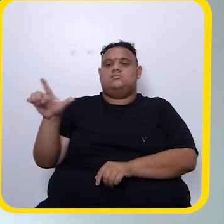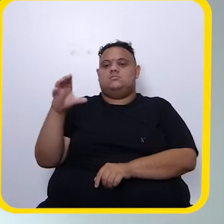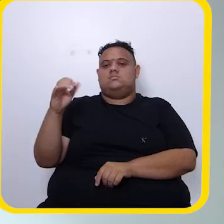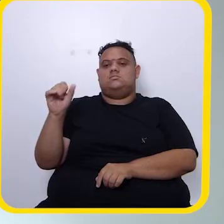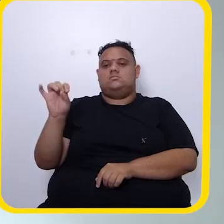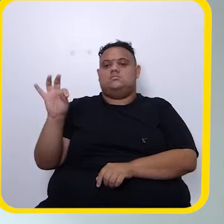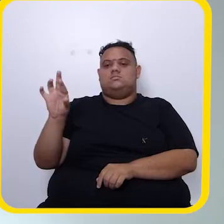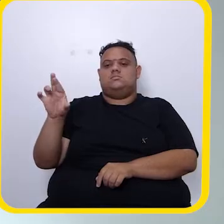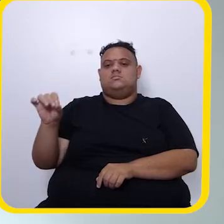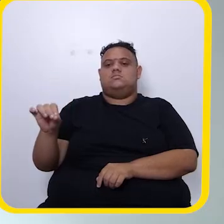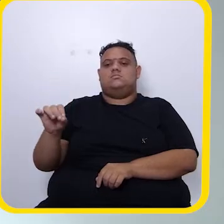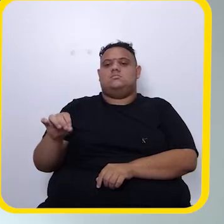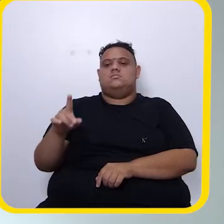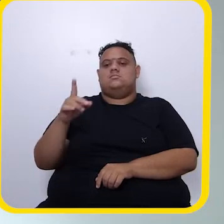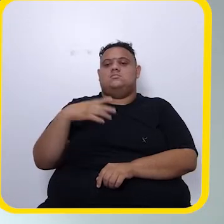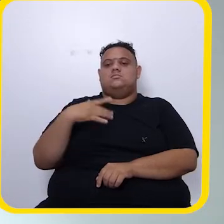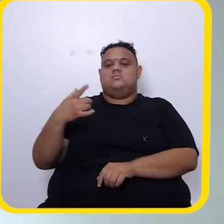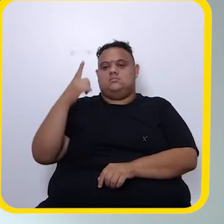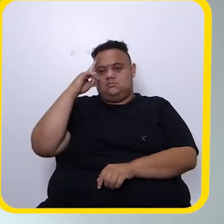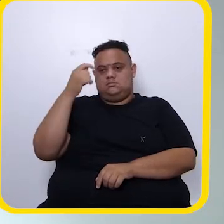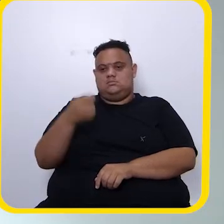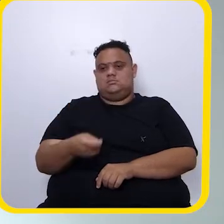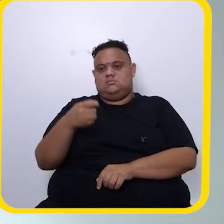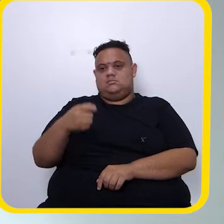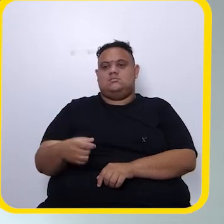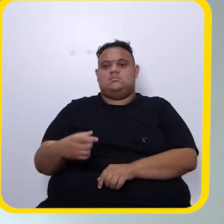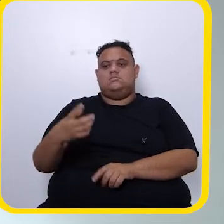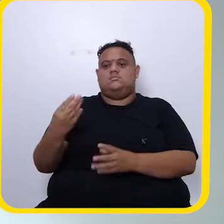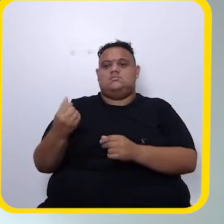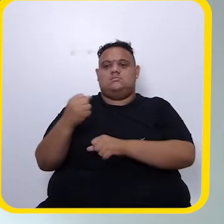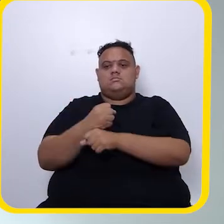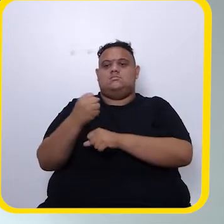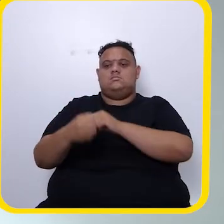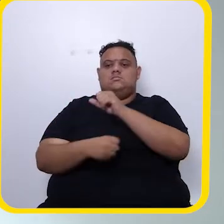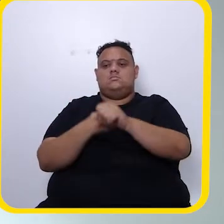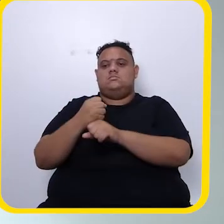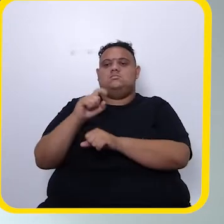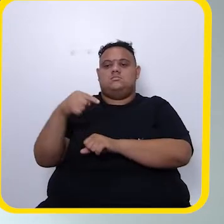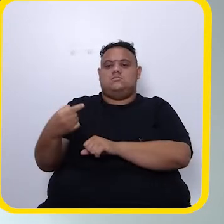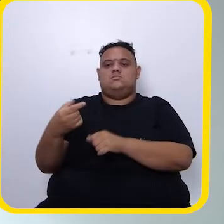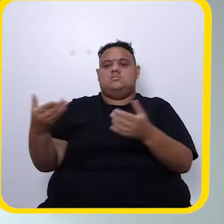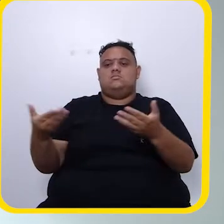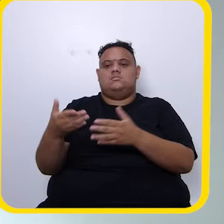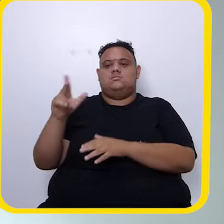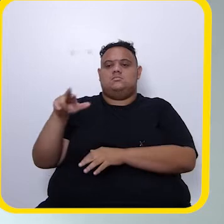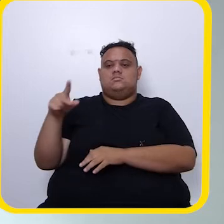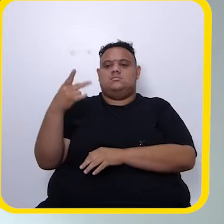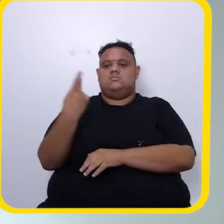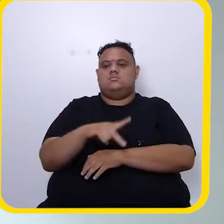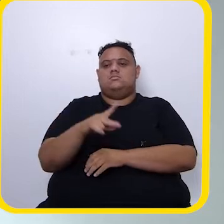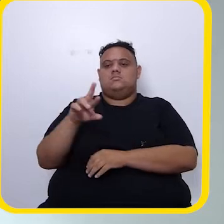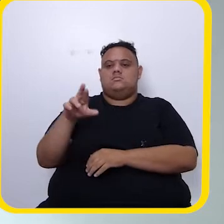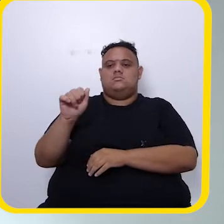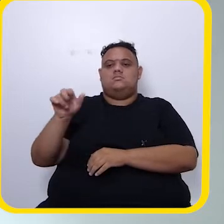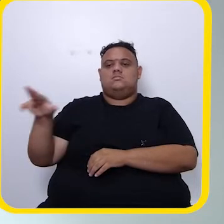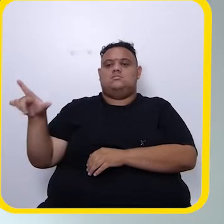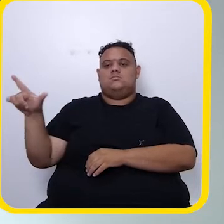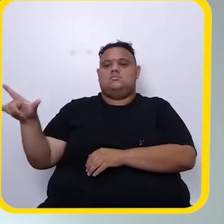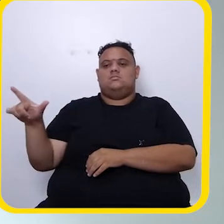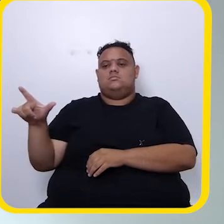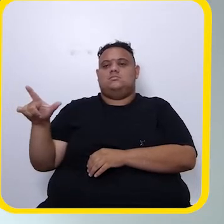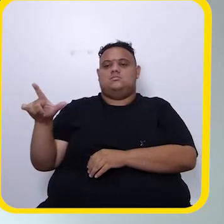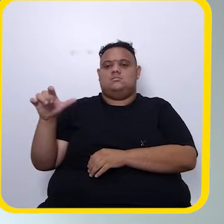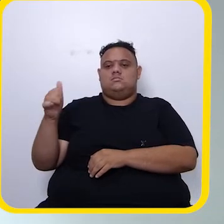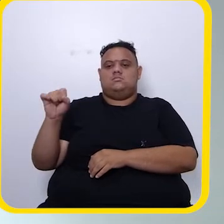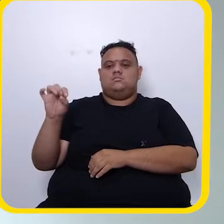foi ditador aí, né, desse regime cubano durante muitos anos, né, depois passou para o irmão dele, Raul Castro.